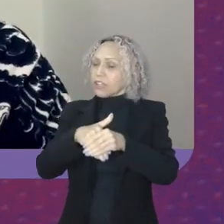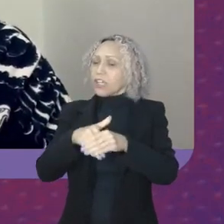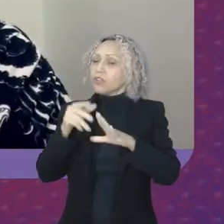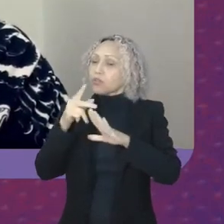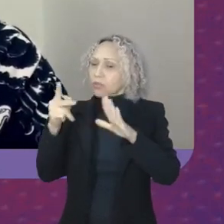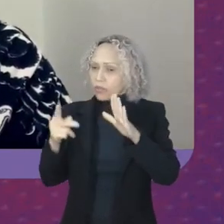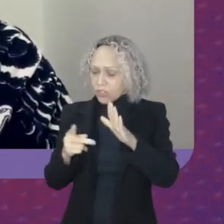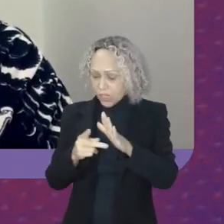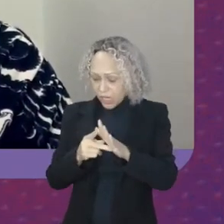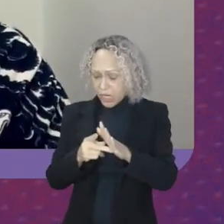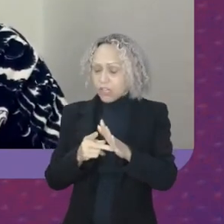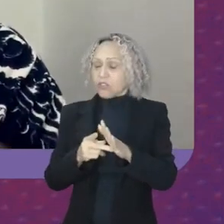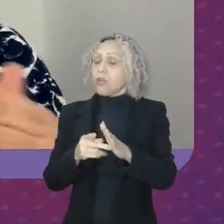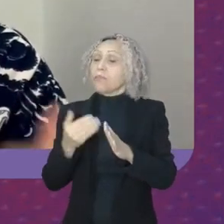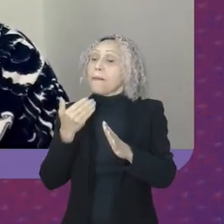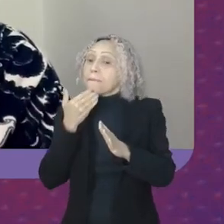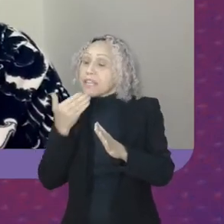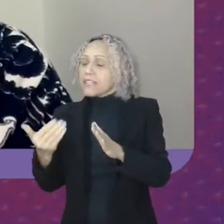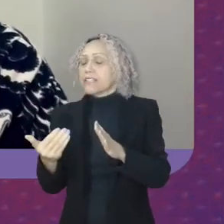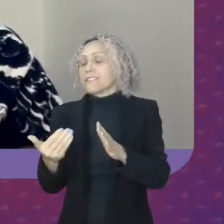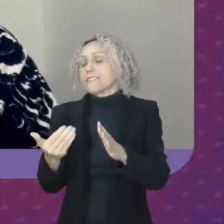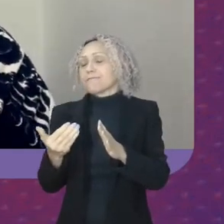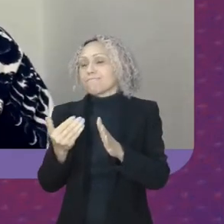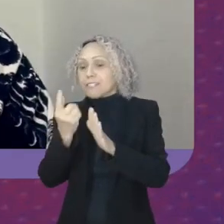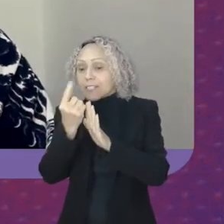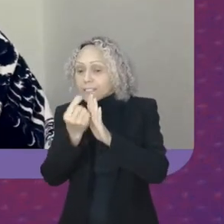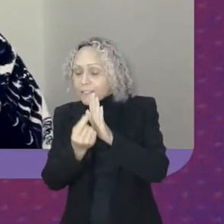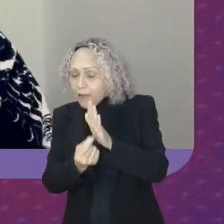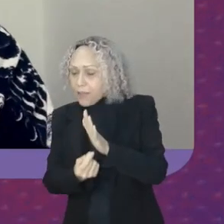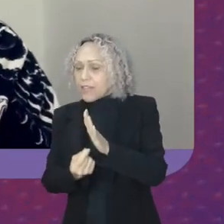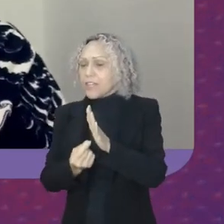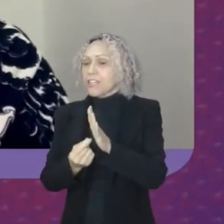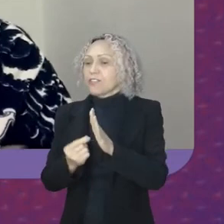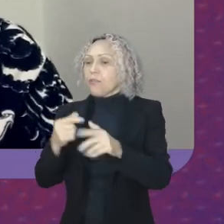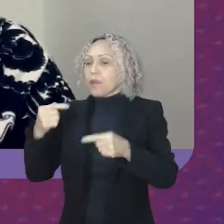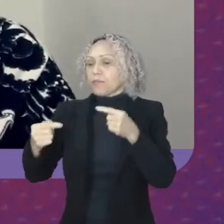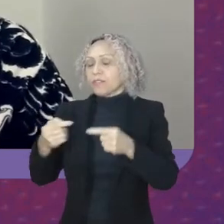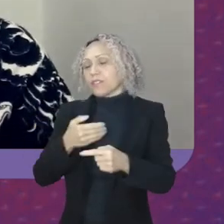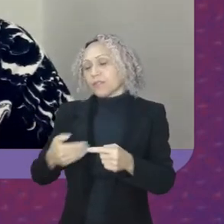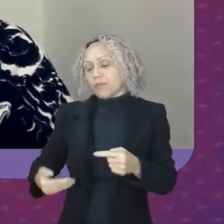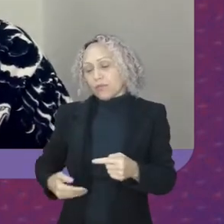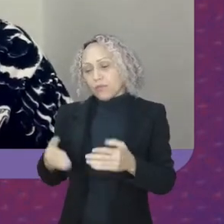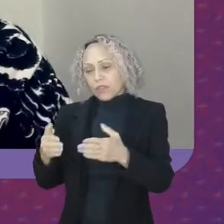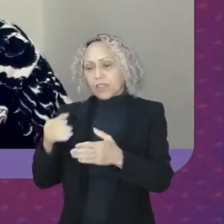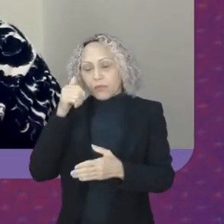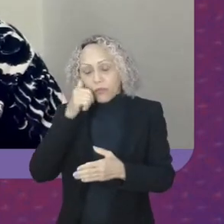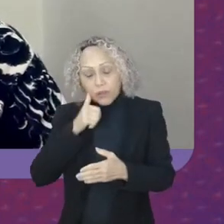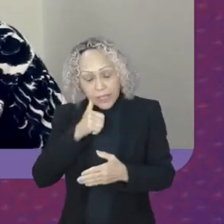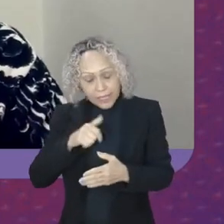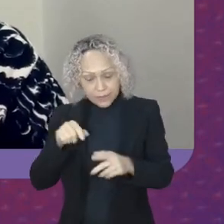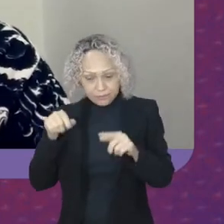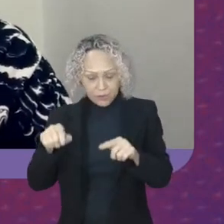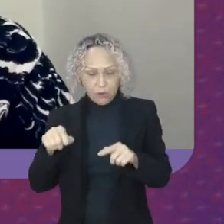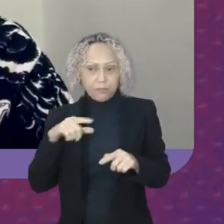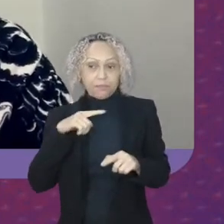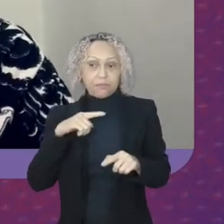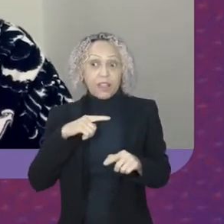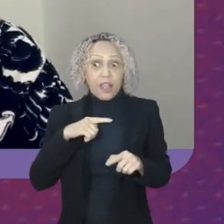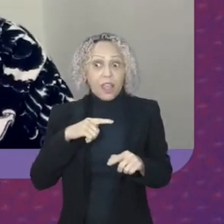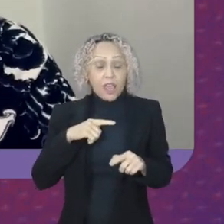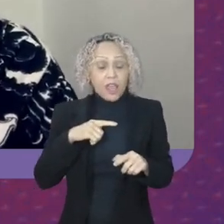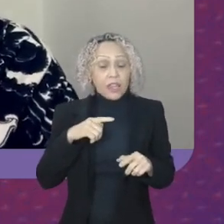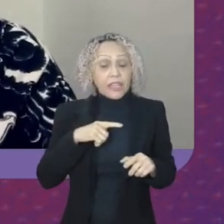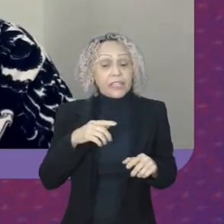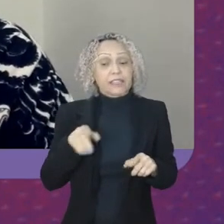o final deste mês de junho e durante o mês de julho, participando, mobilizando e opinando. E